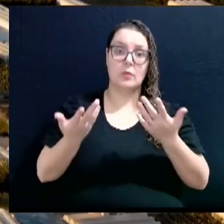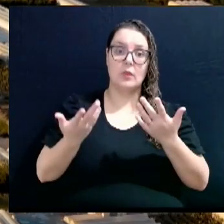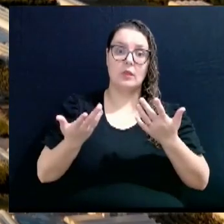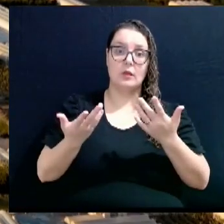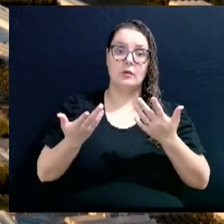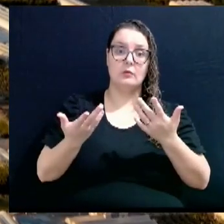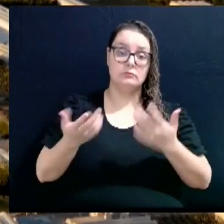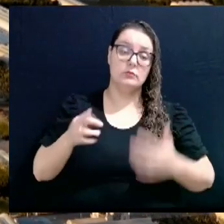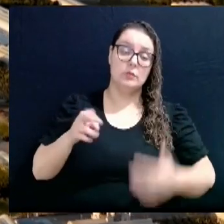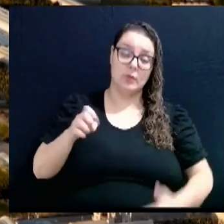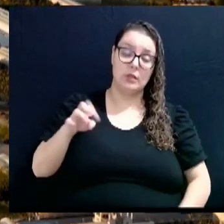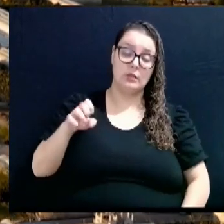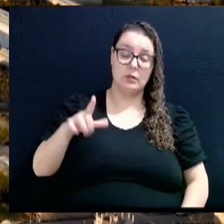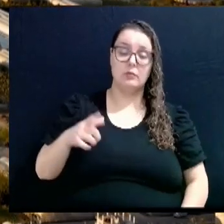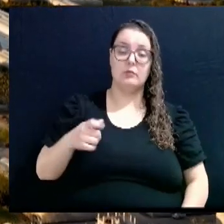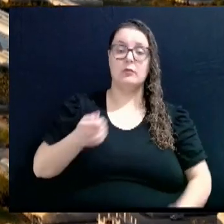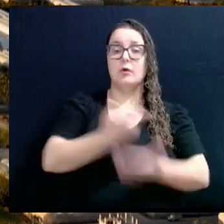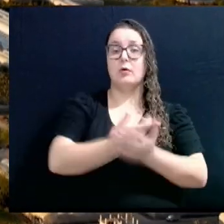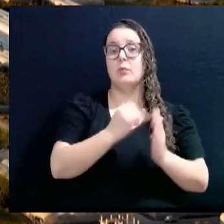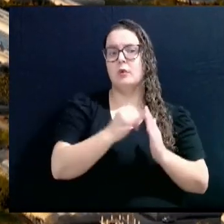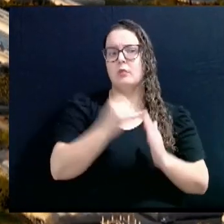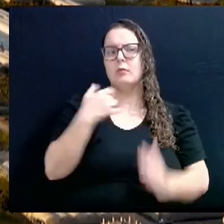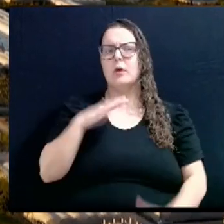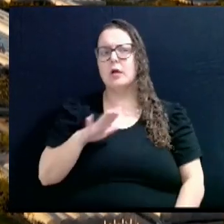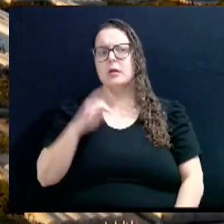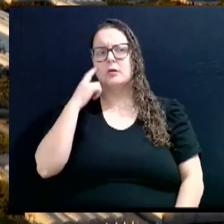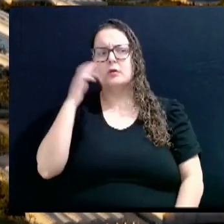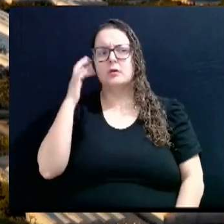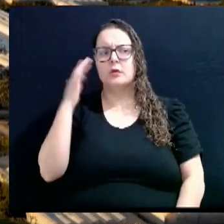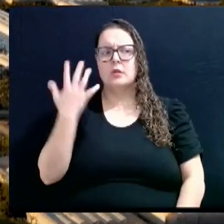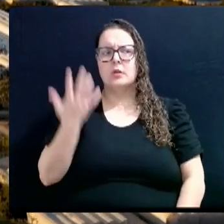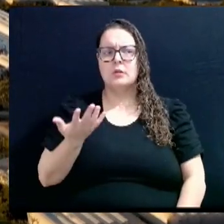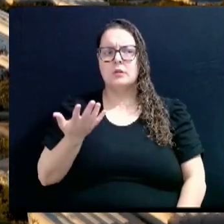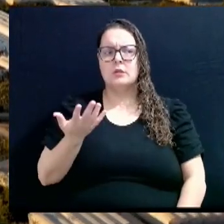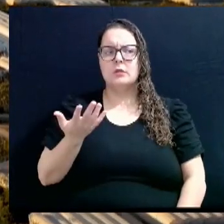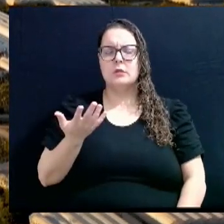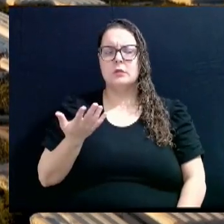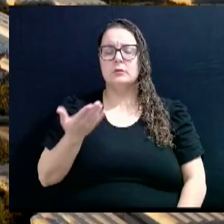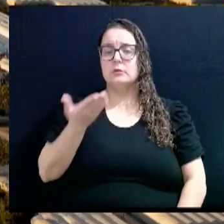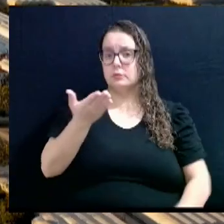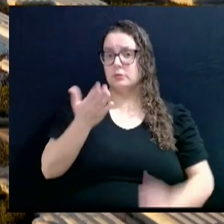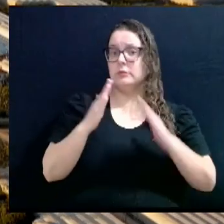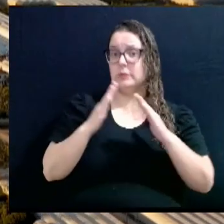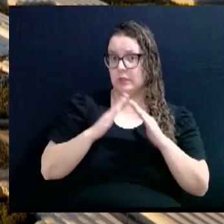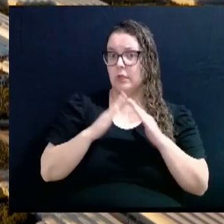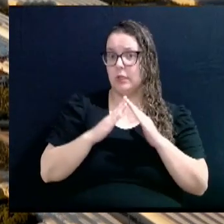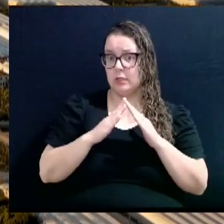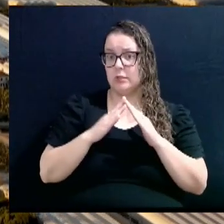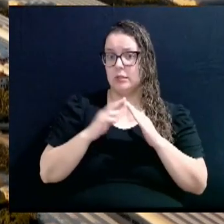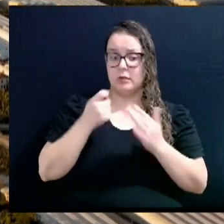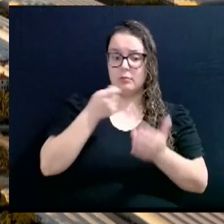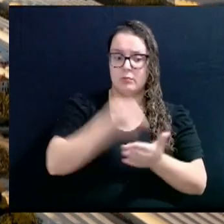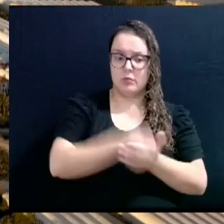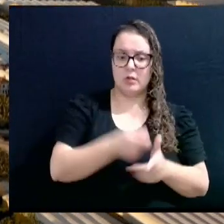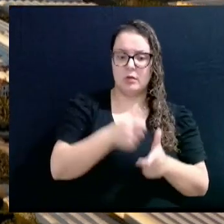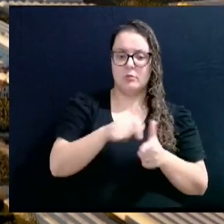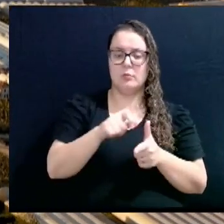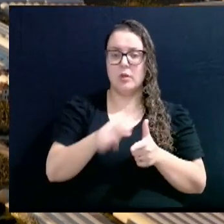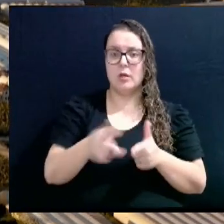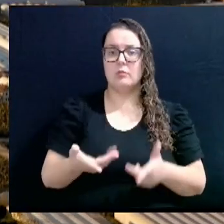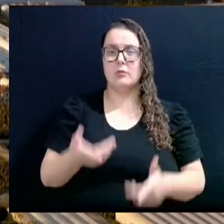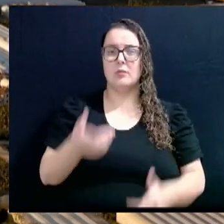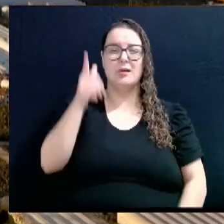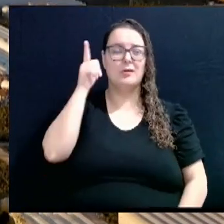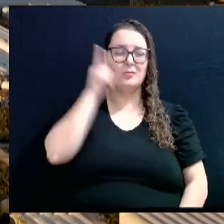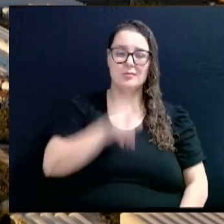imóvel. Mas vamos pensar que você, aí em casa, você paga aluguel e você não aguenta mais